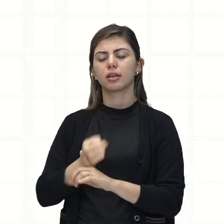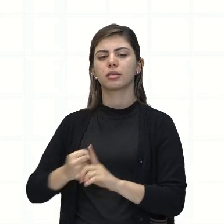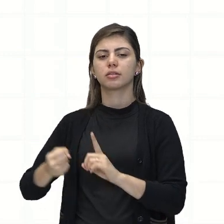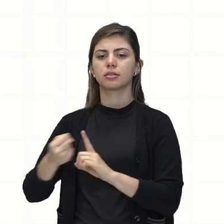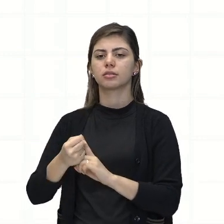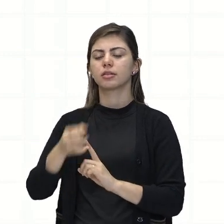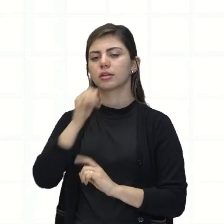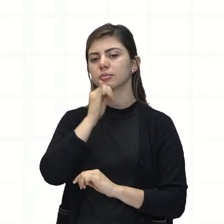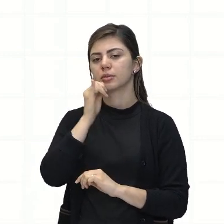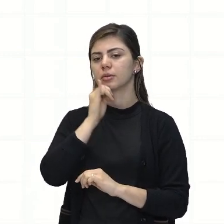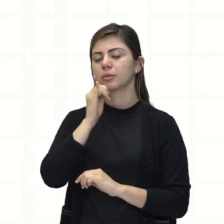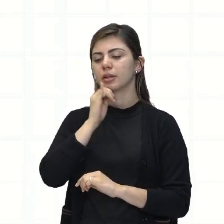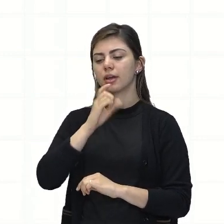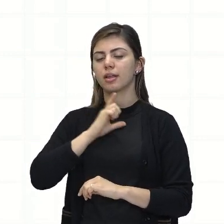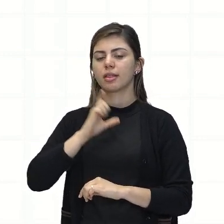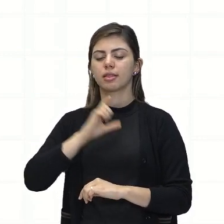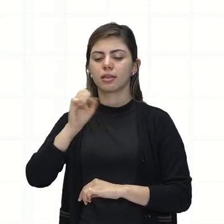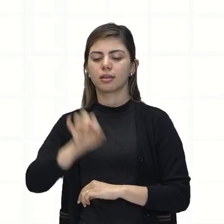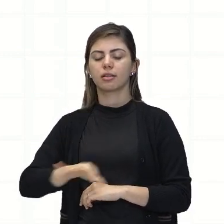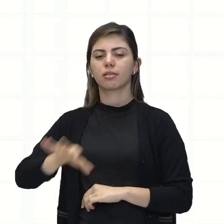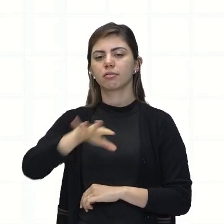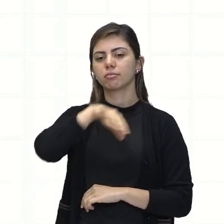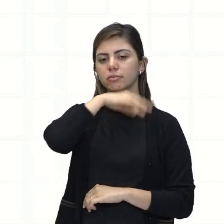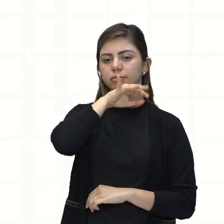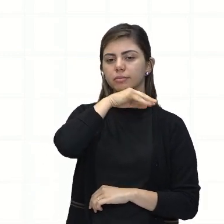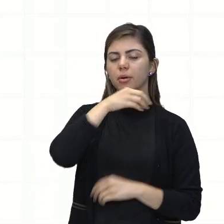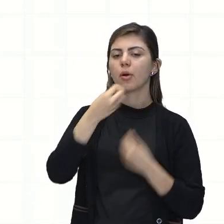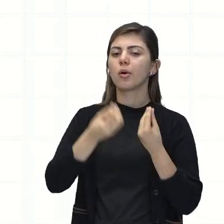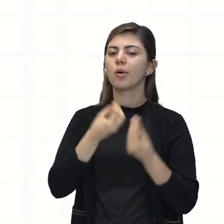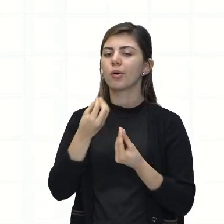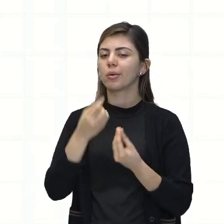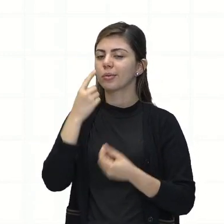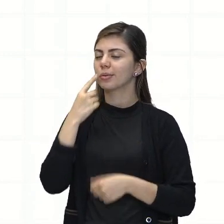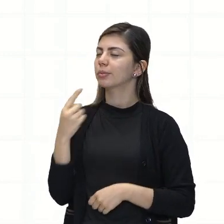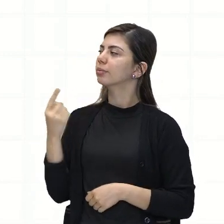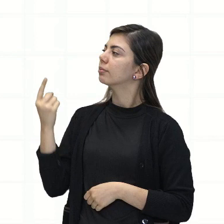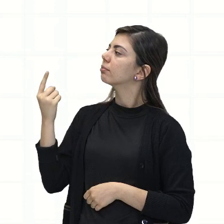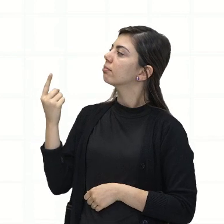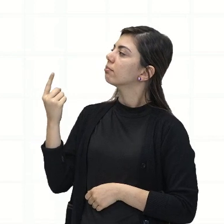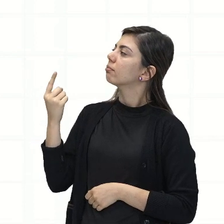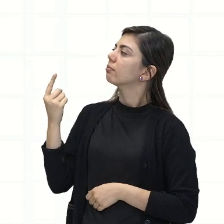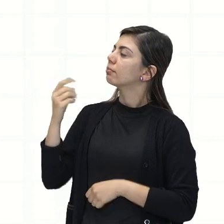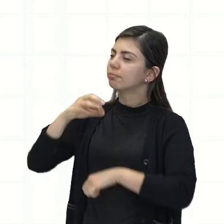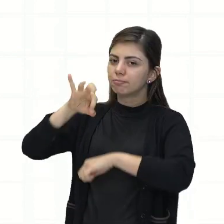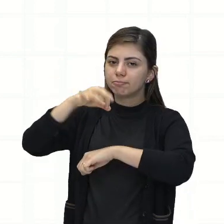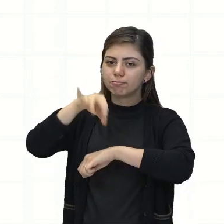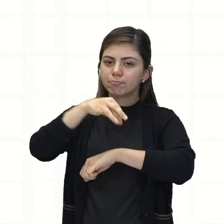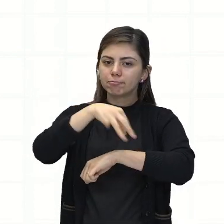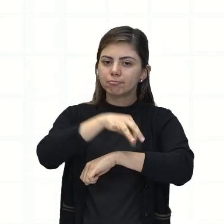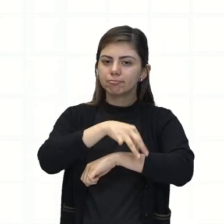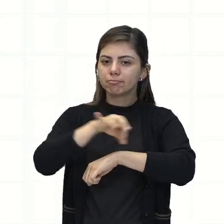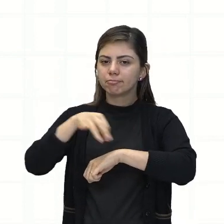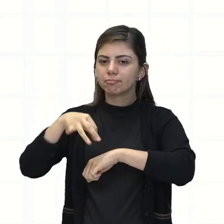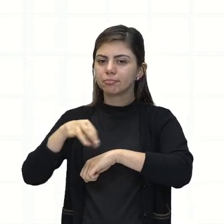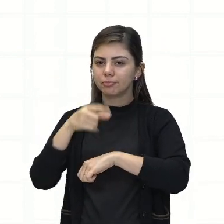tem aí no mundo animal é a sociedade das abelhas, que vocês